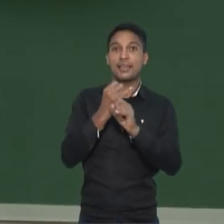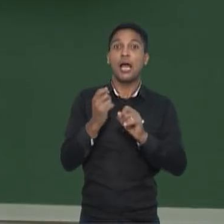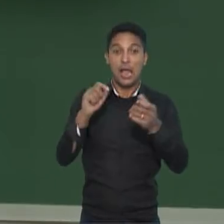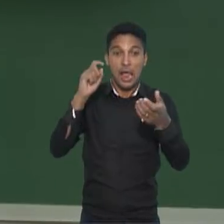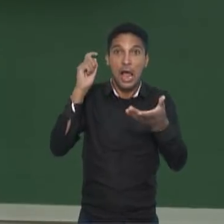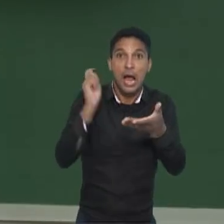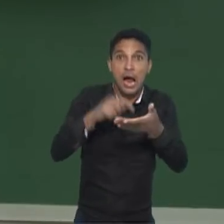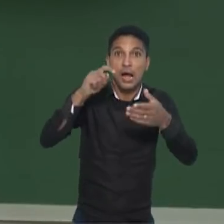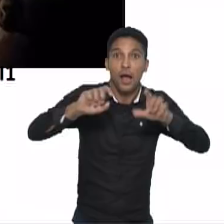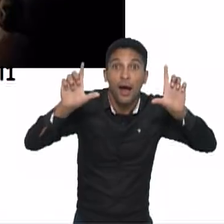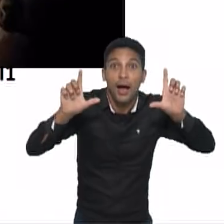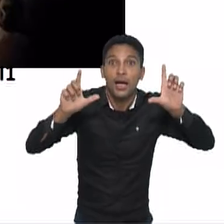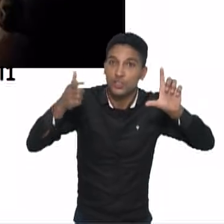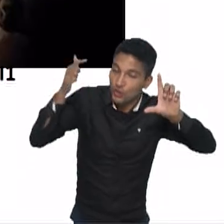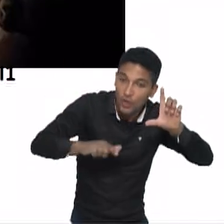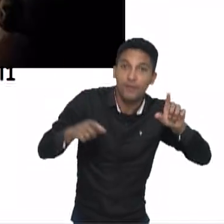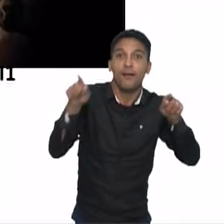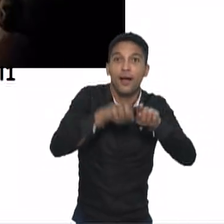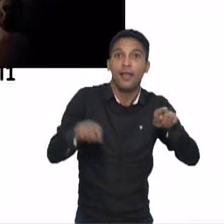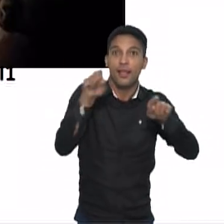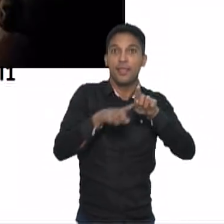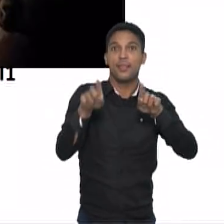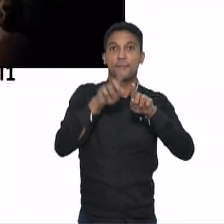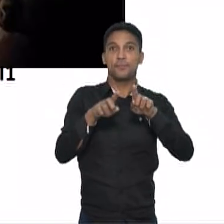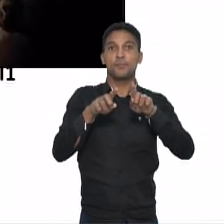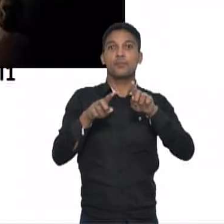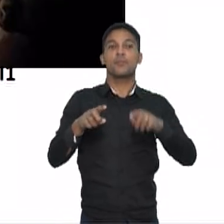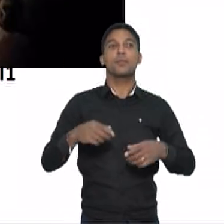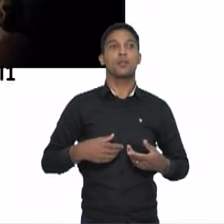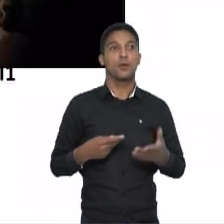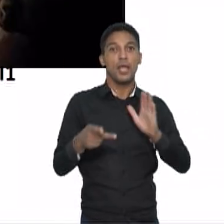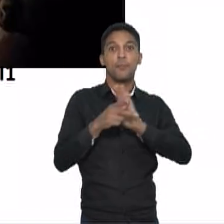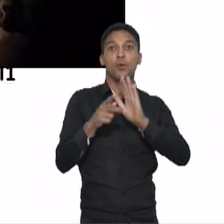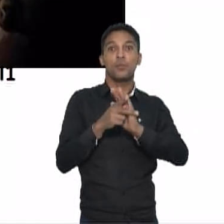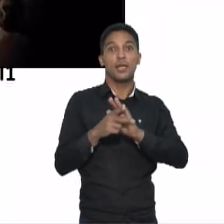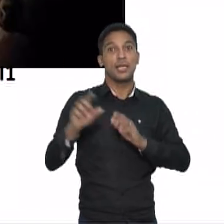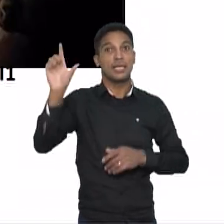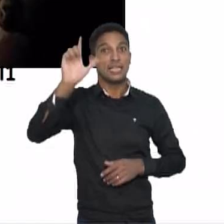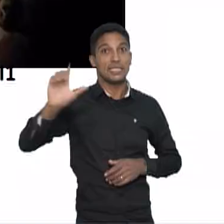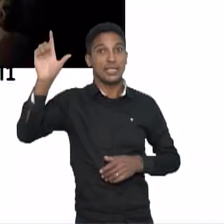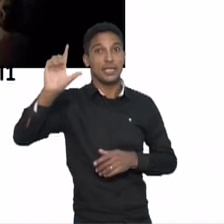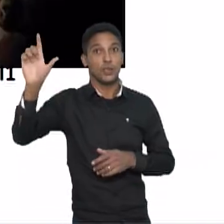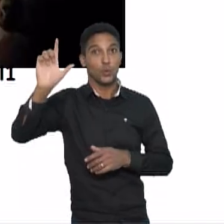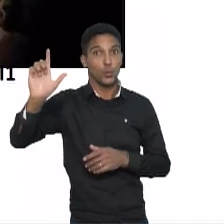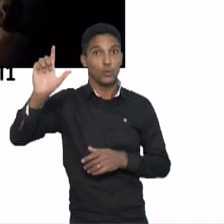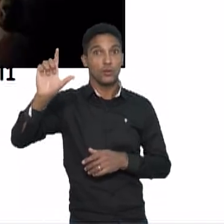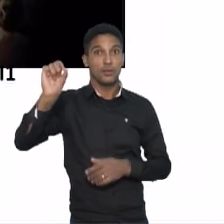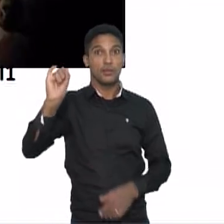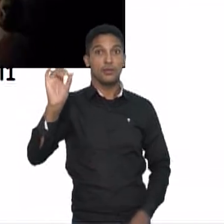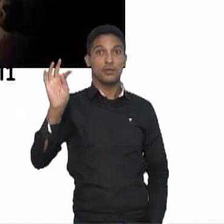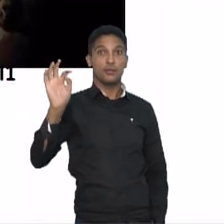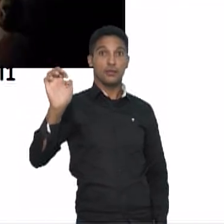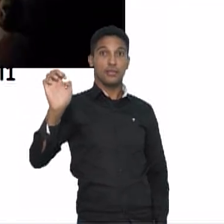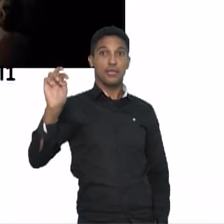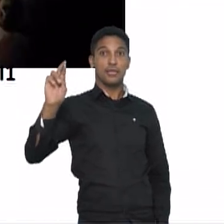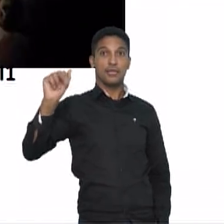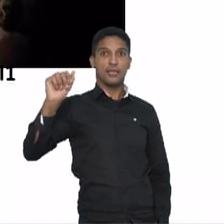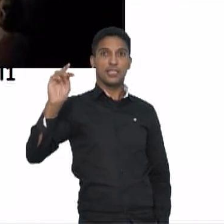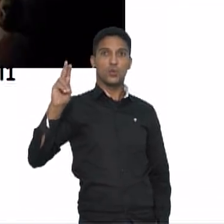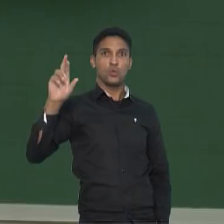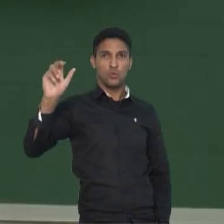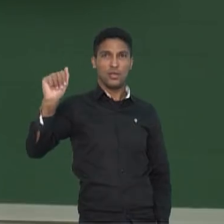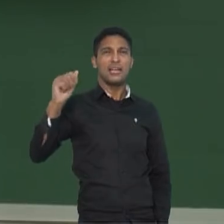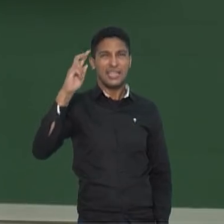público. Telenovelas, deriva de novelas da literatura. Isso é uma coisa interessante, que aqueles folhetins que eu